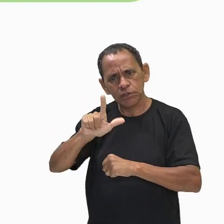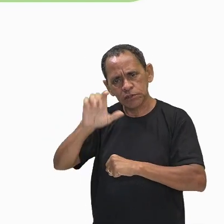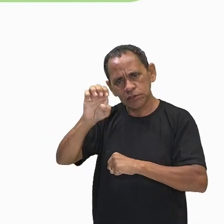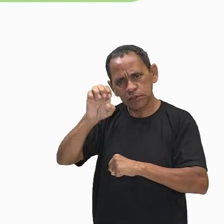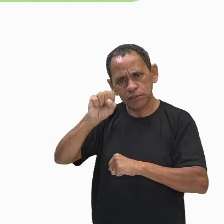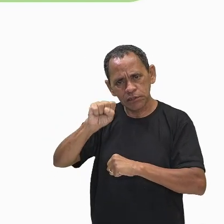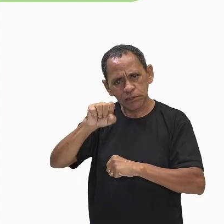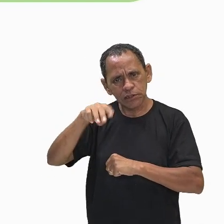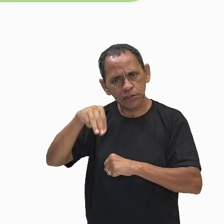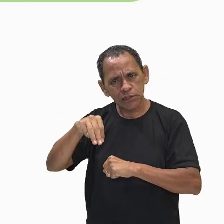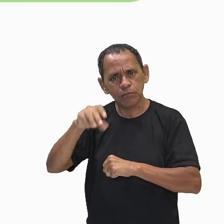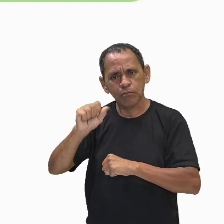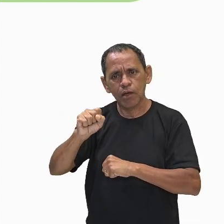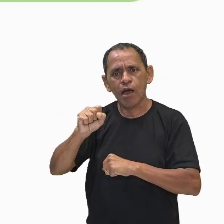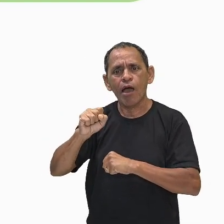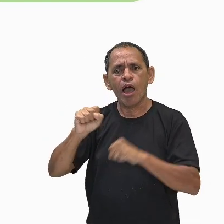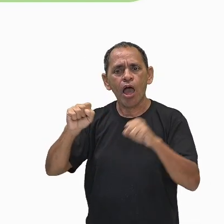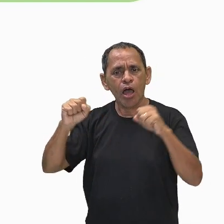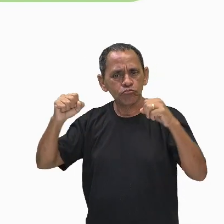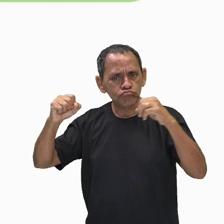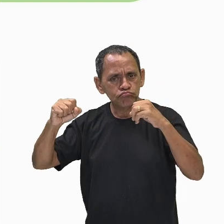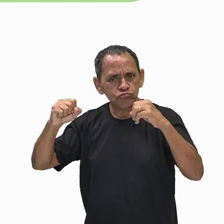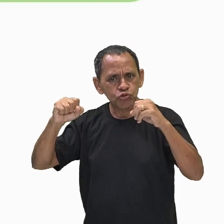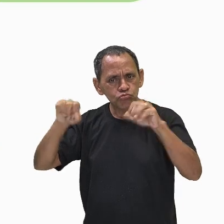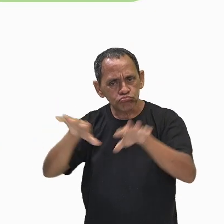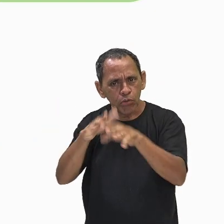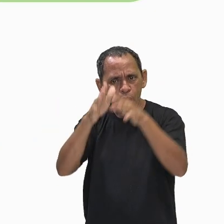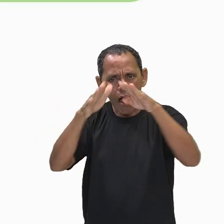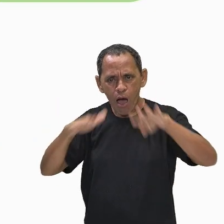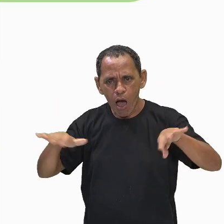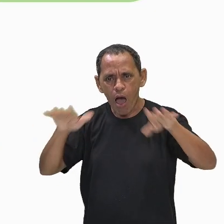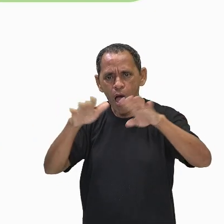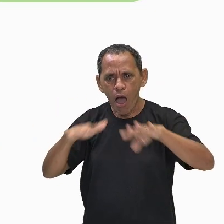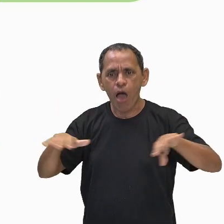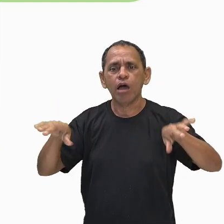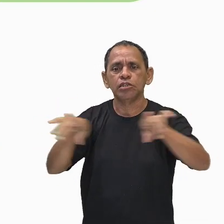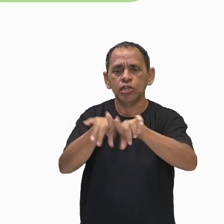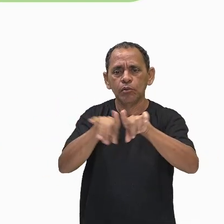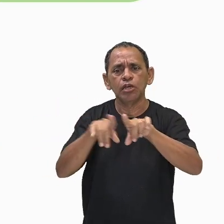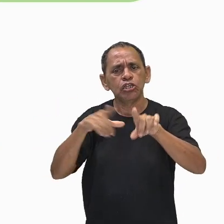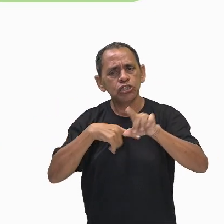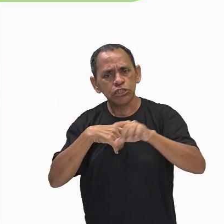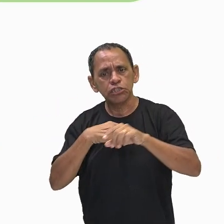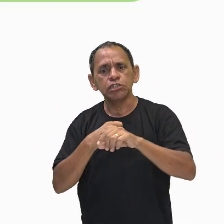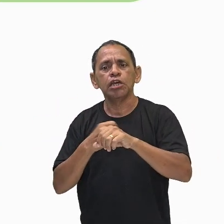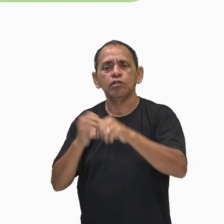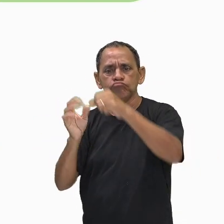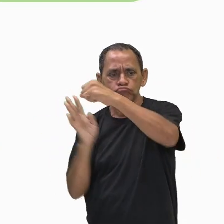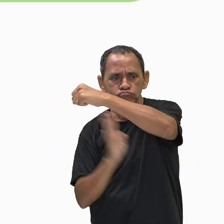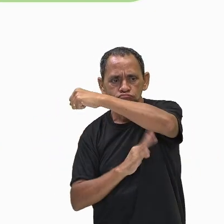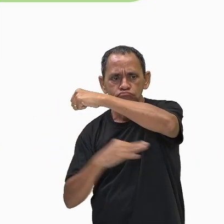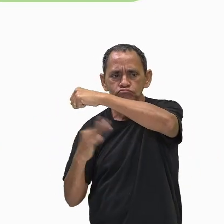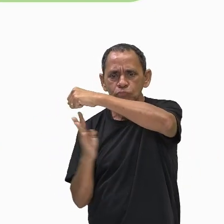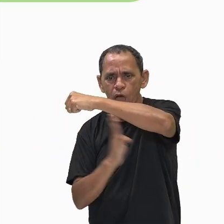seja, são marinhos, que eles vão consumir principalmente algas. E quando eles consomem